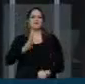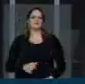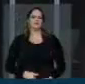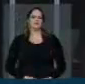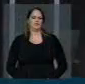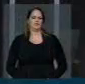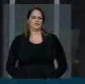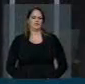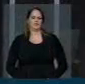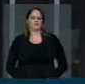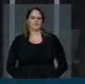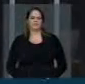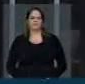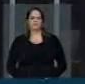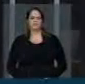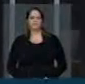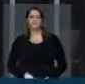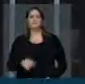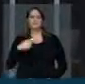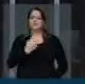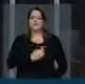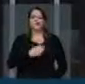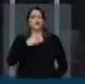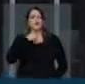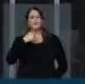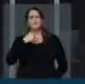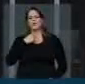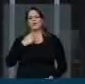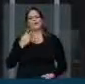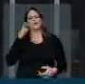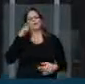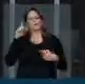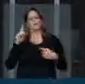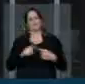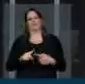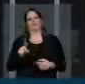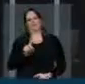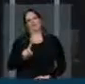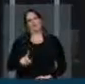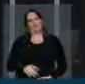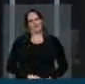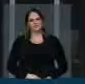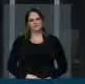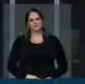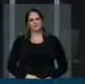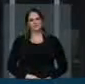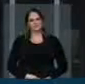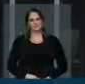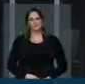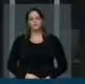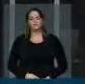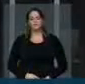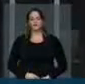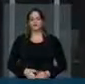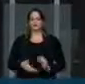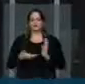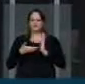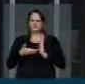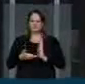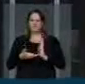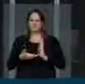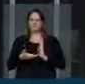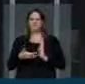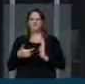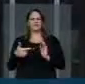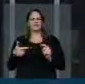isso, senhor presidente, nós não podemos concordar, em hipótese nenhuma, que essa casa cause